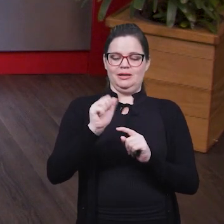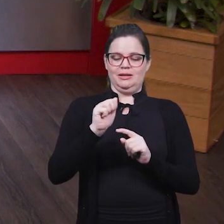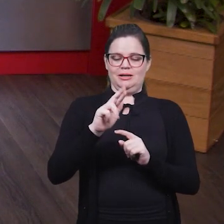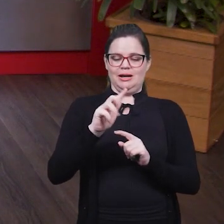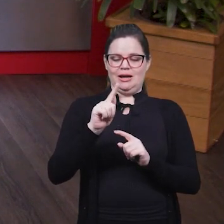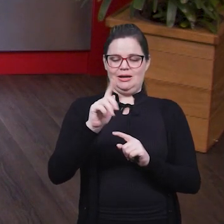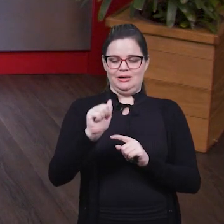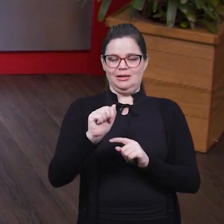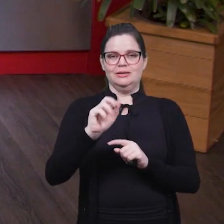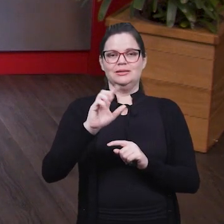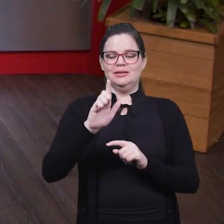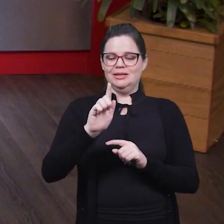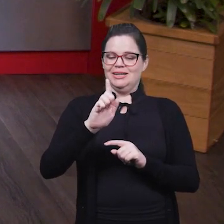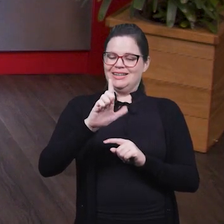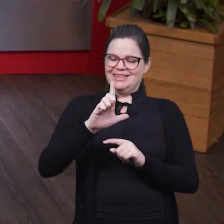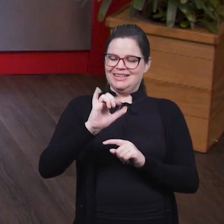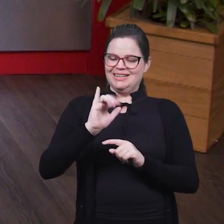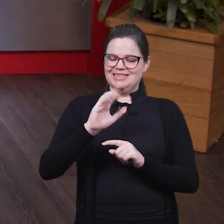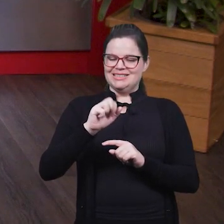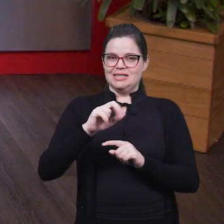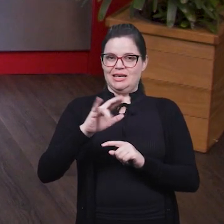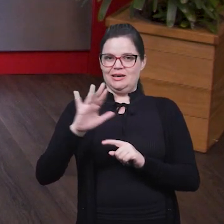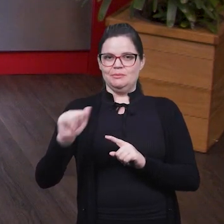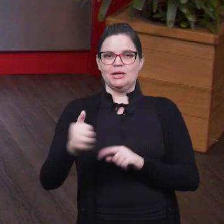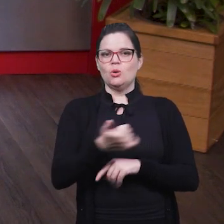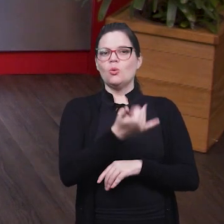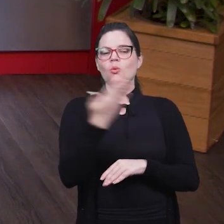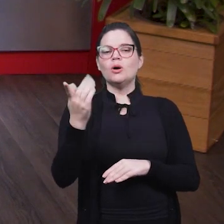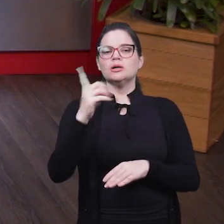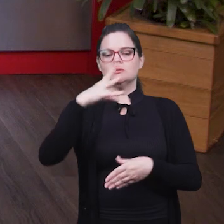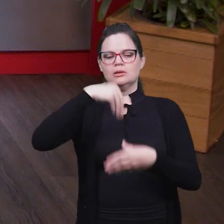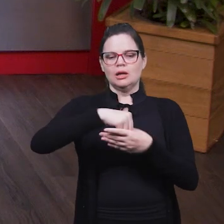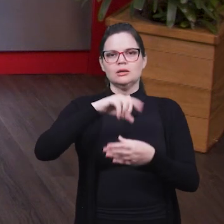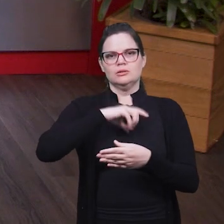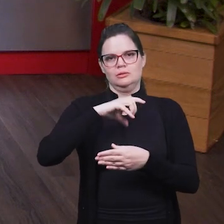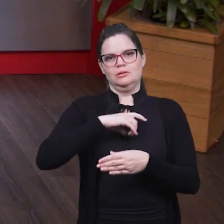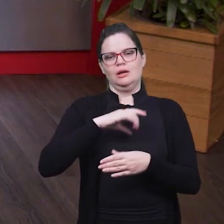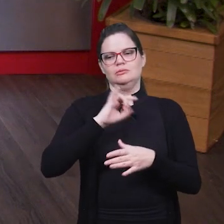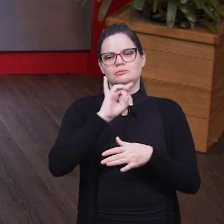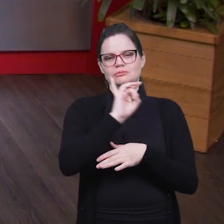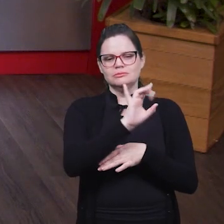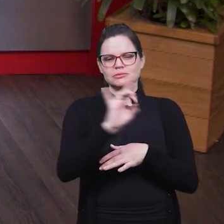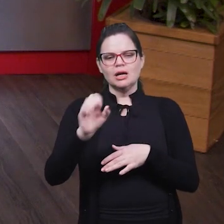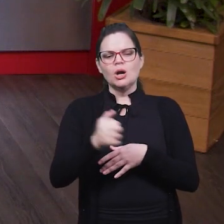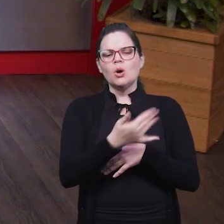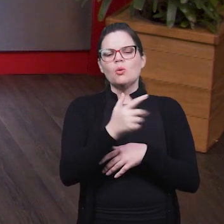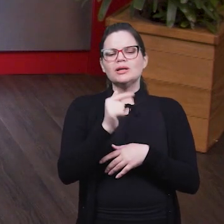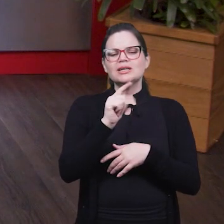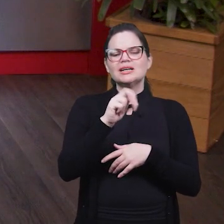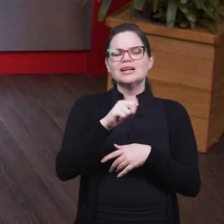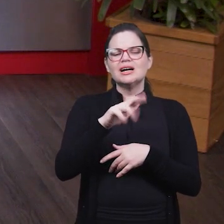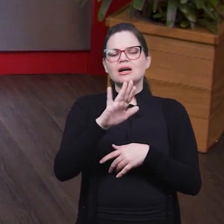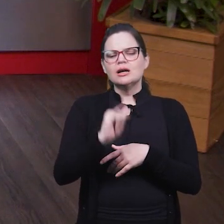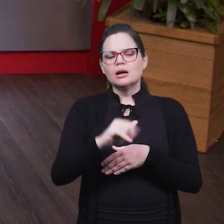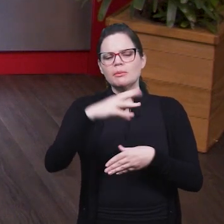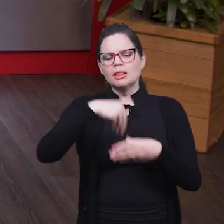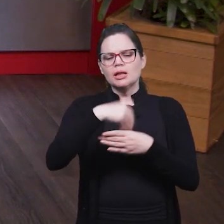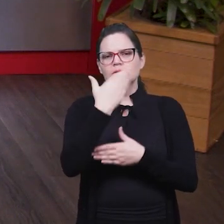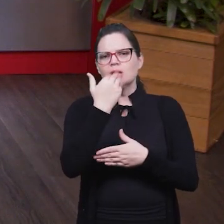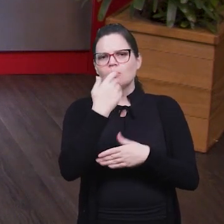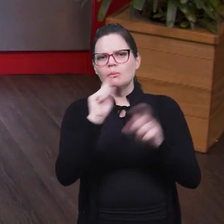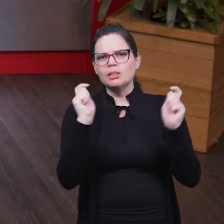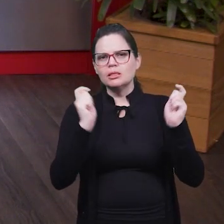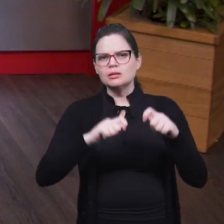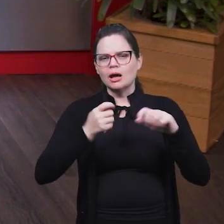de carboidrato está no alimento e como cada grama de carboidrato no alimento aumenta